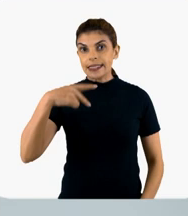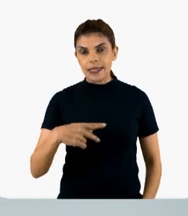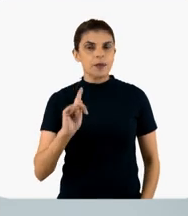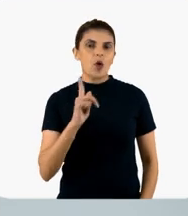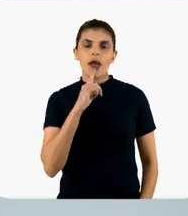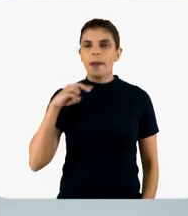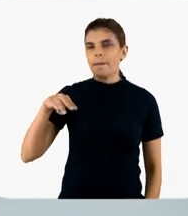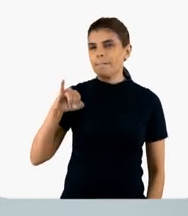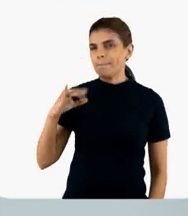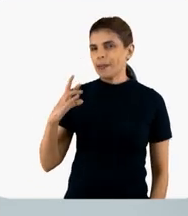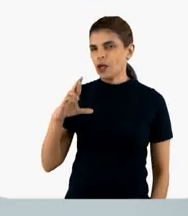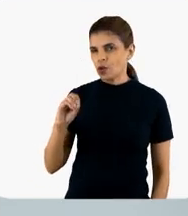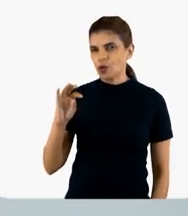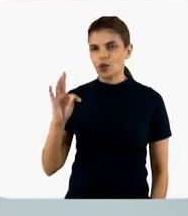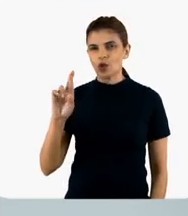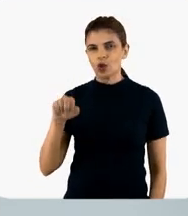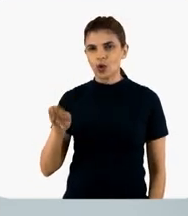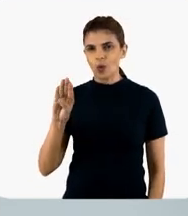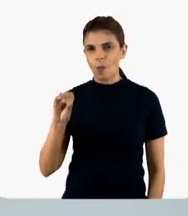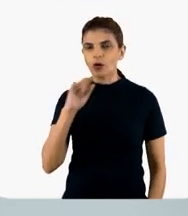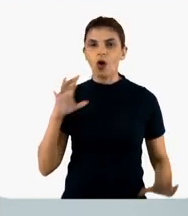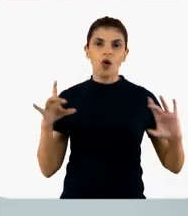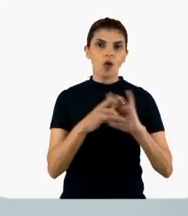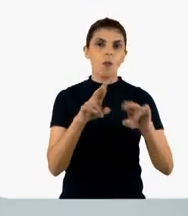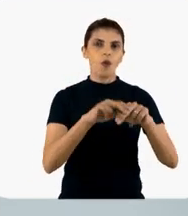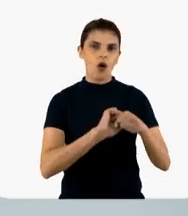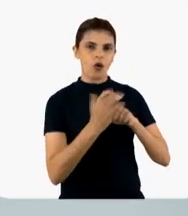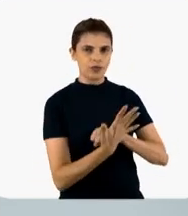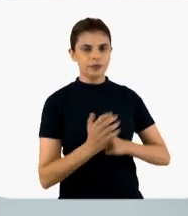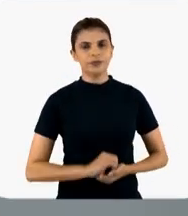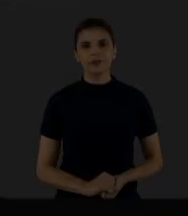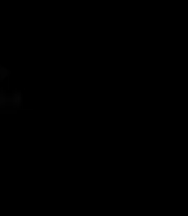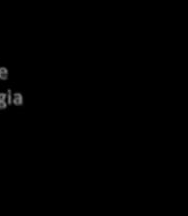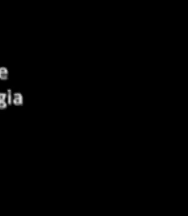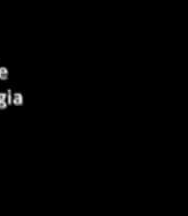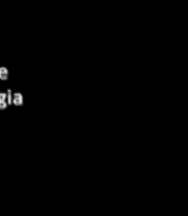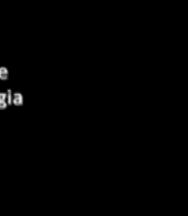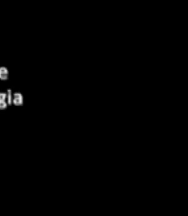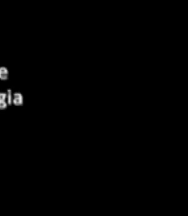tratamento de microtrombose ou CIVD relacionada à COVID-19.